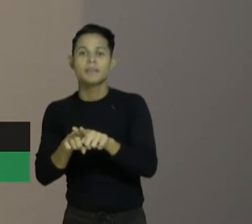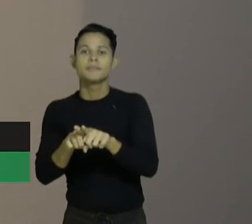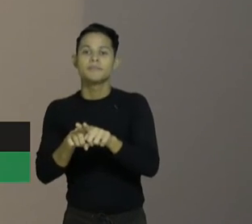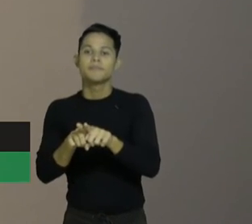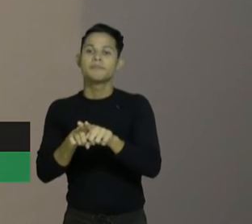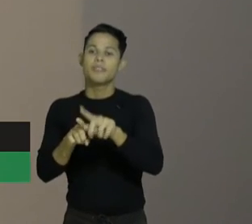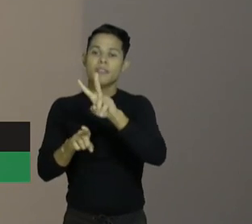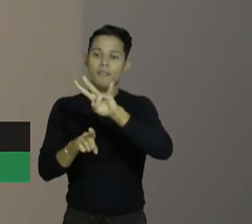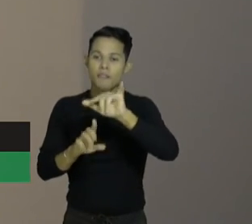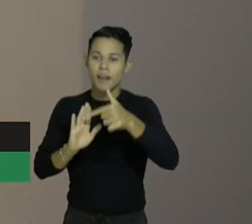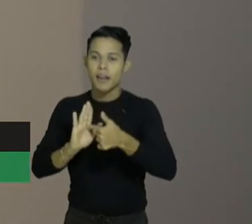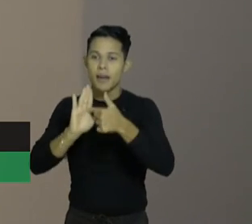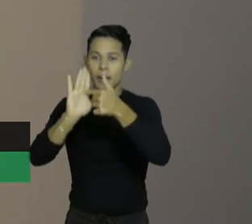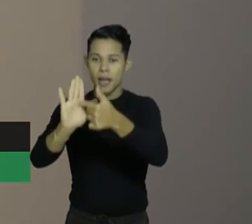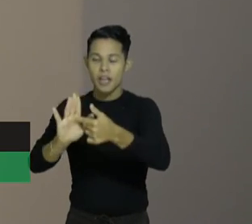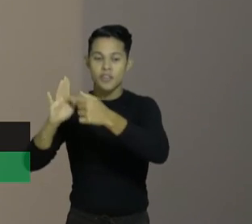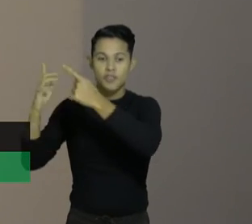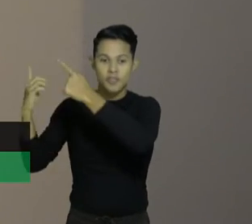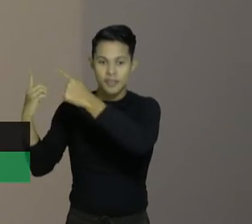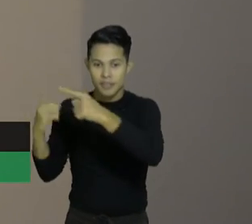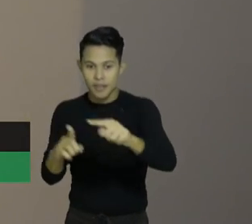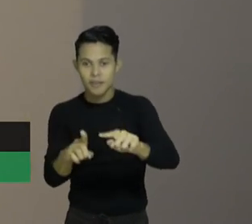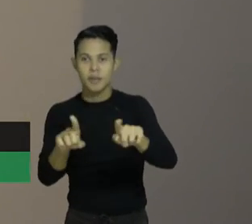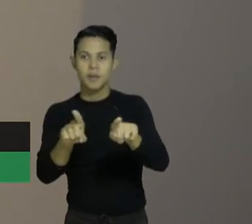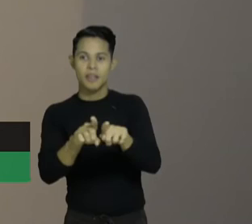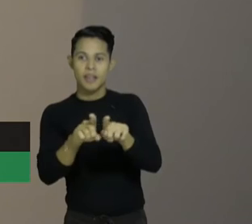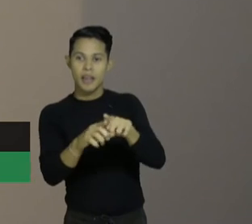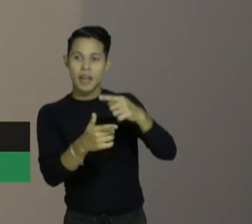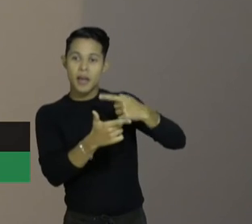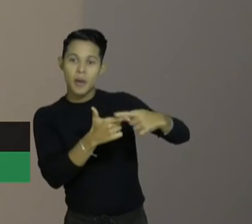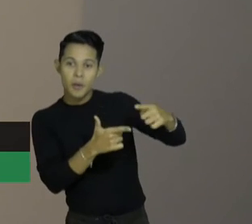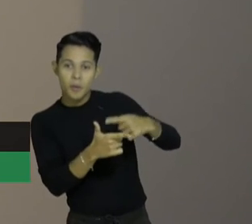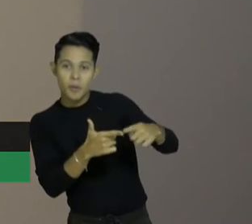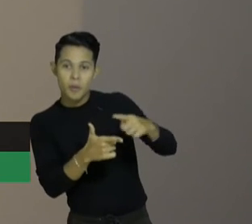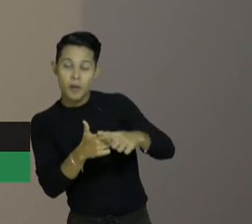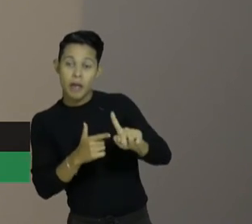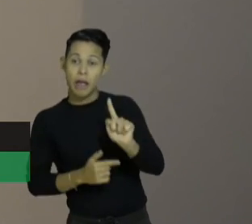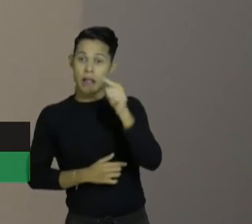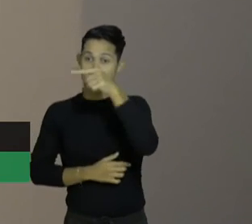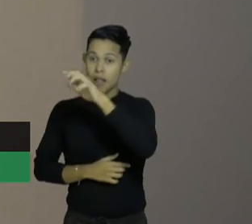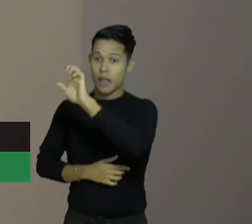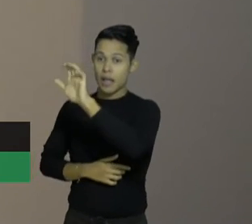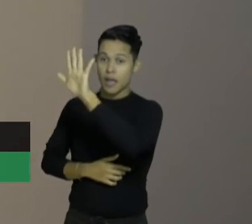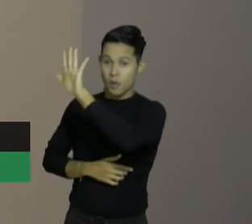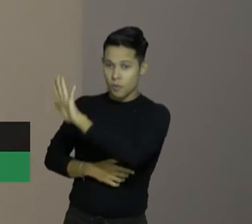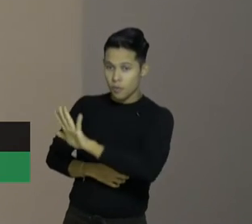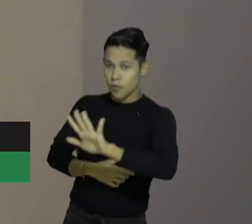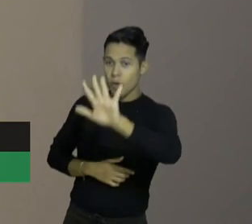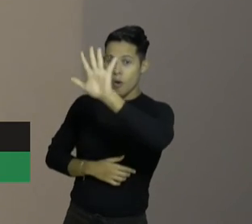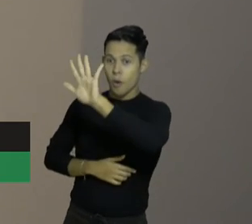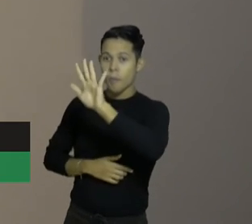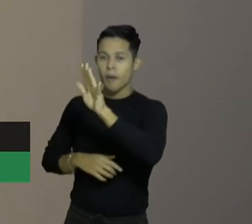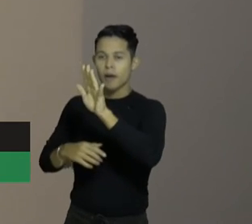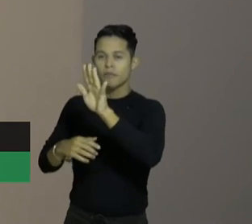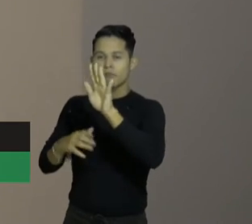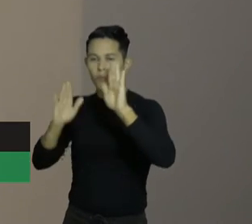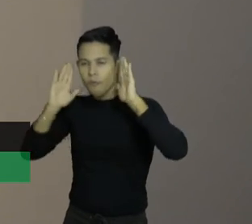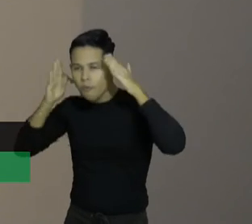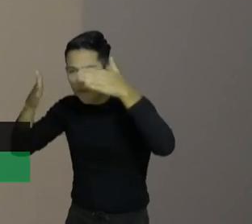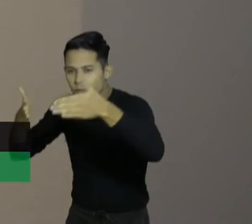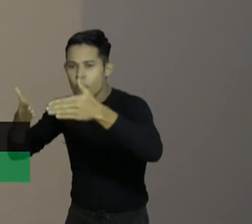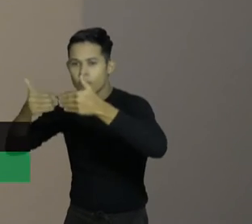desafios inerentes a essa dualidade de um lado temos um bloco europeu buscando expandir o seu alcance